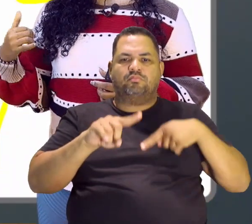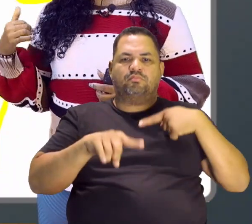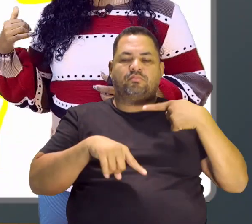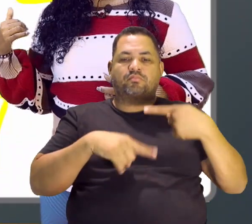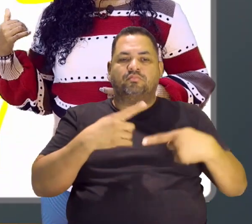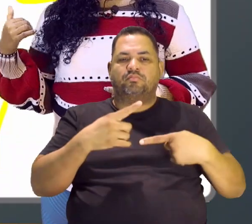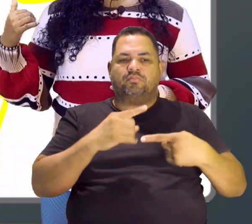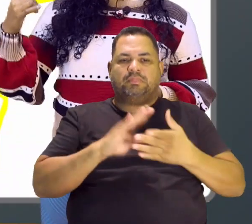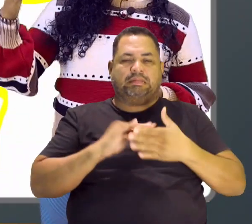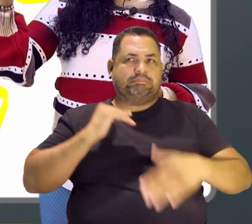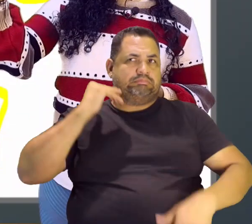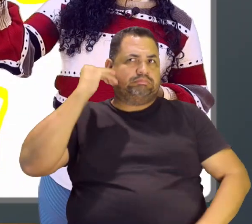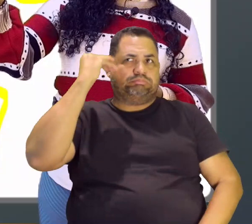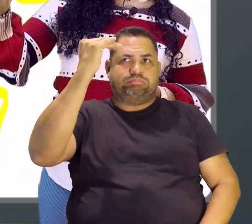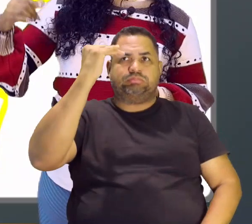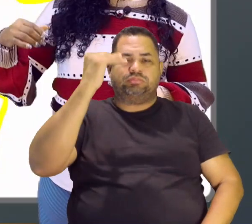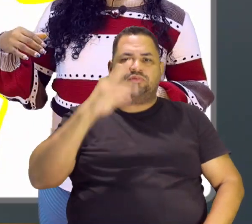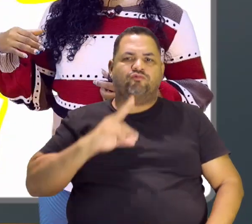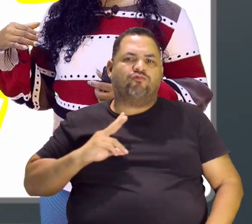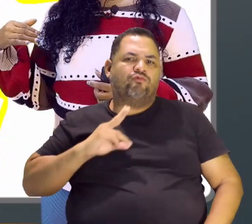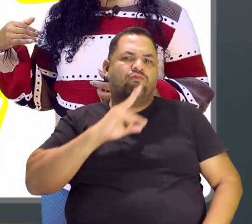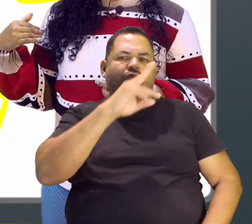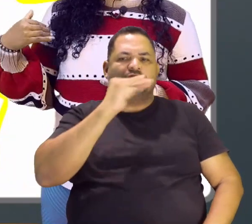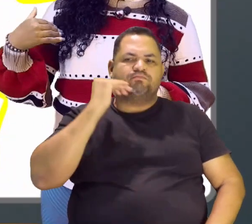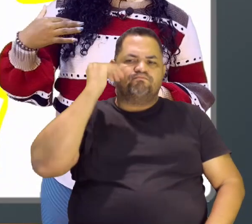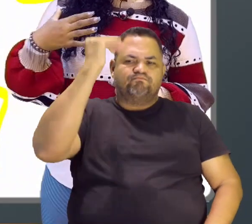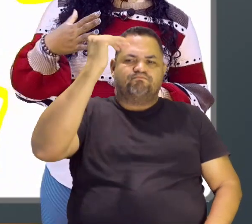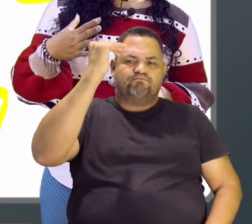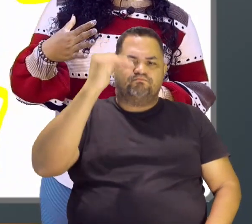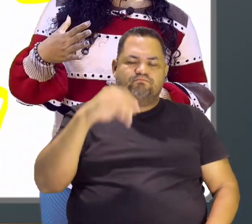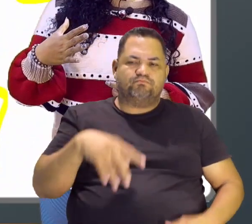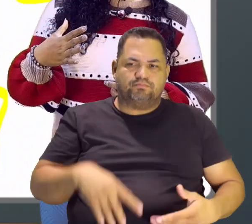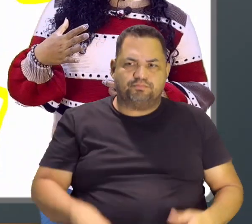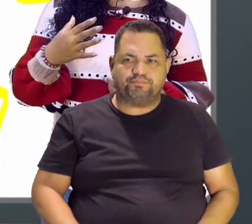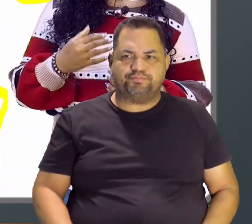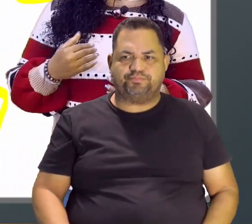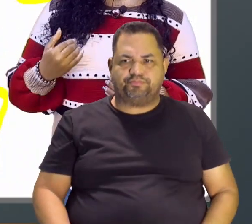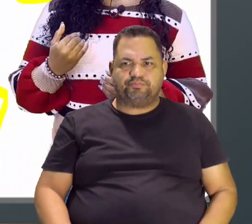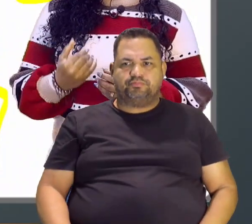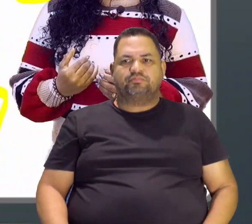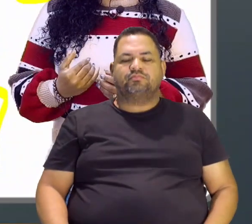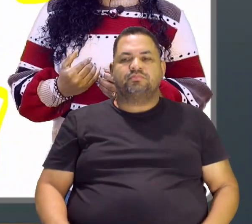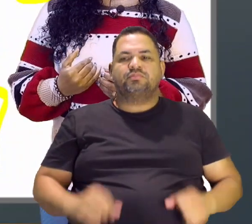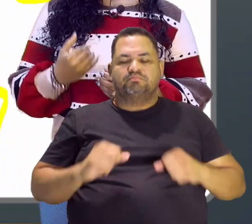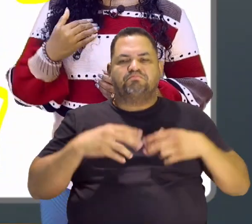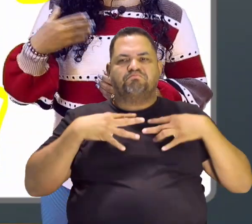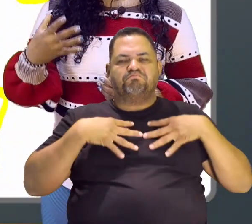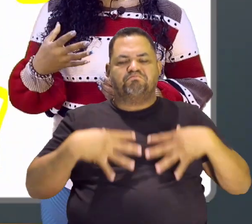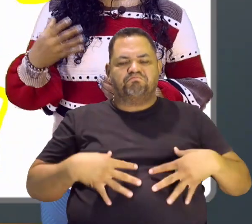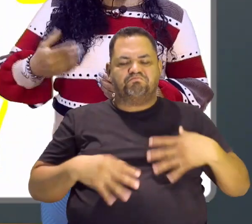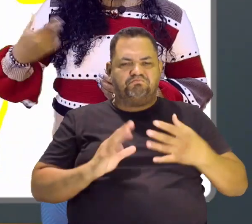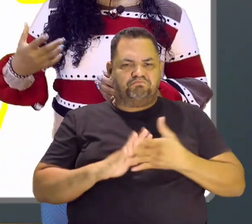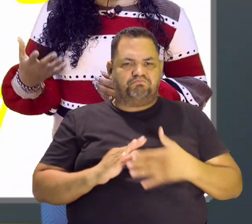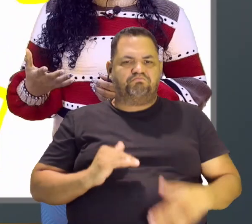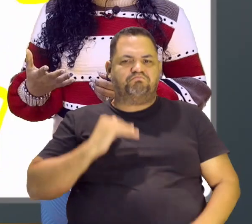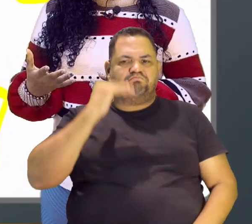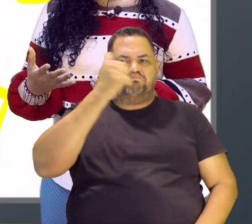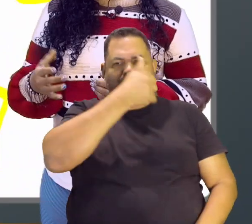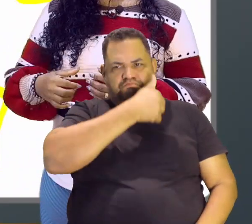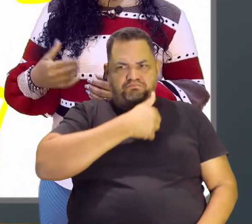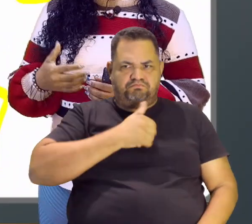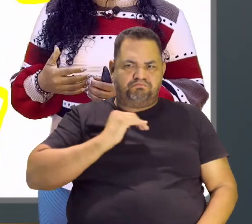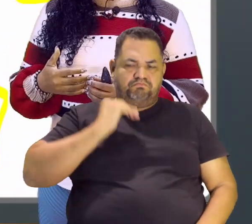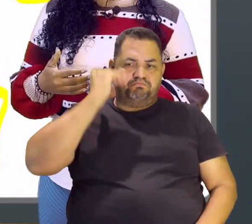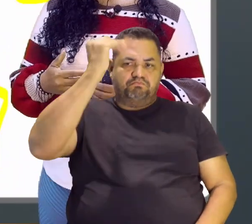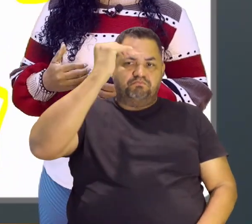que a intensidade é muito mais elevada, a cobrança, a exigência do meu organismo é muito mais cobrada ainda, mais do que o normal,